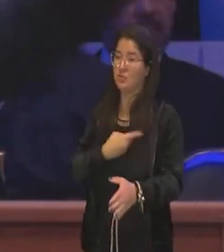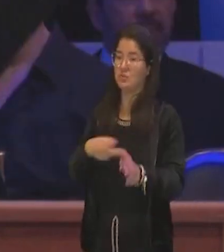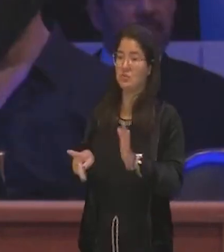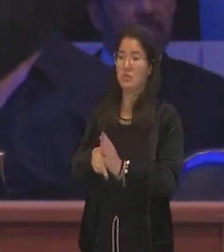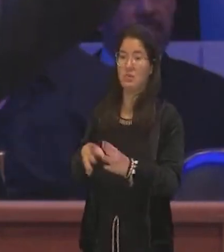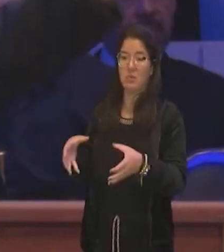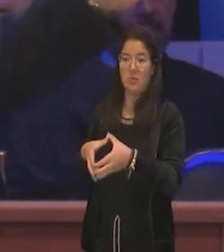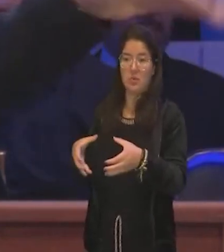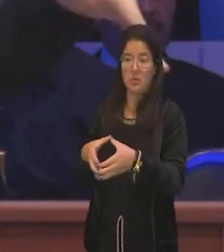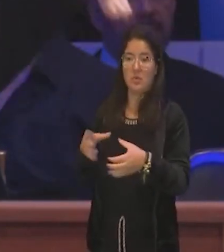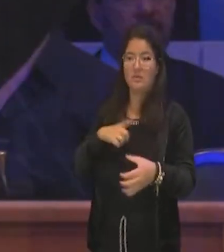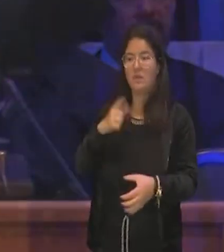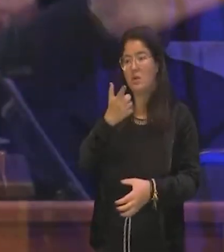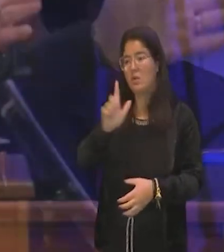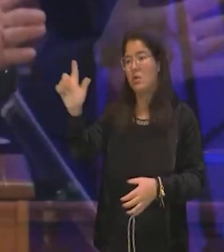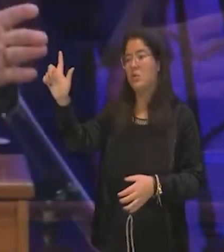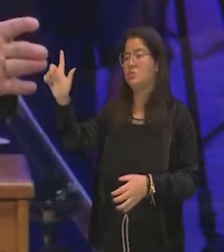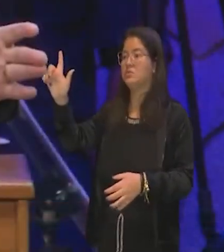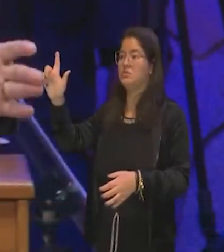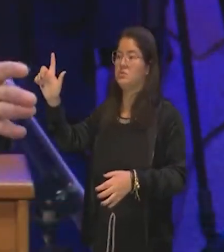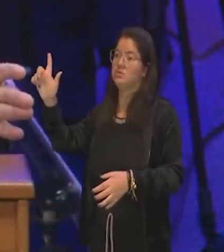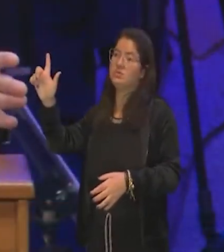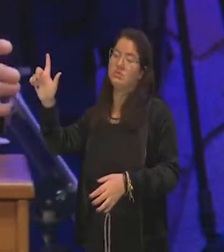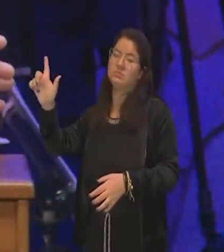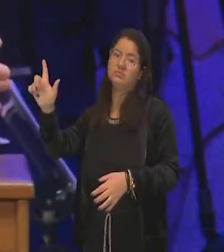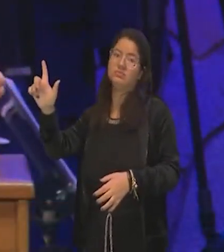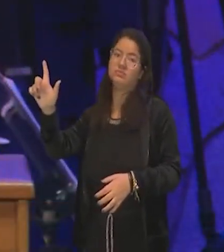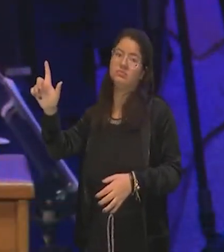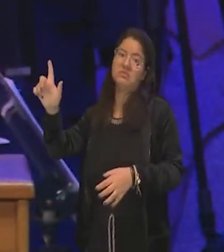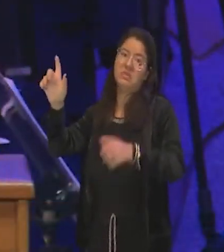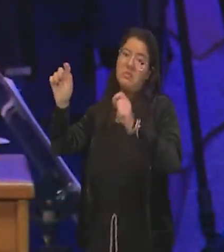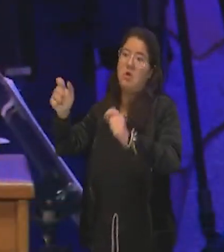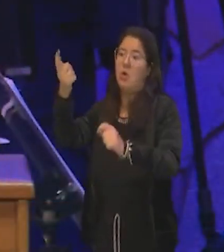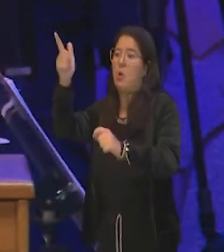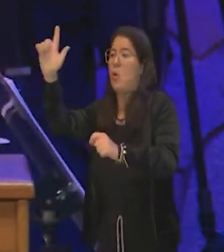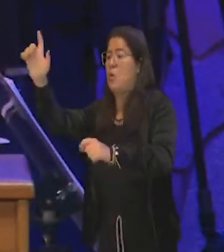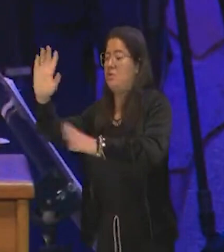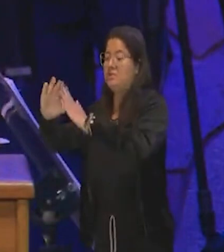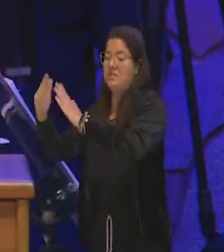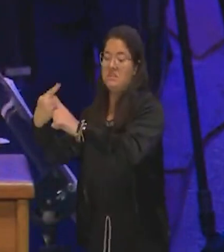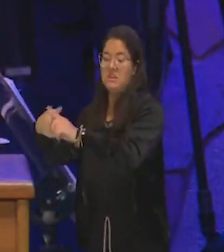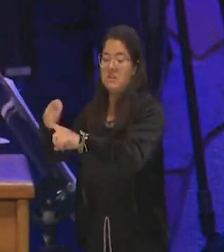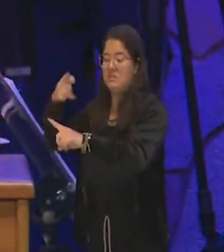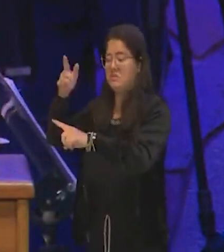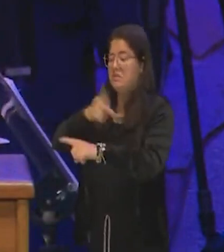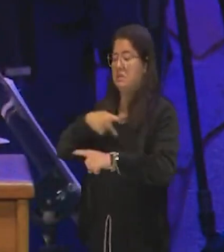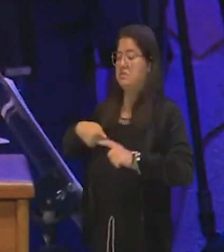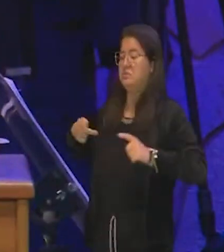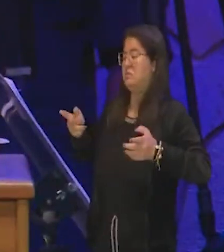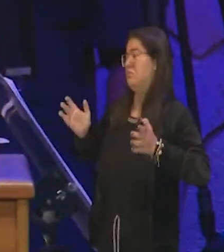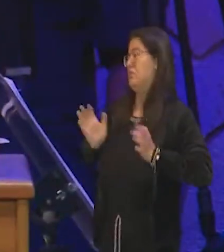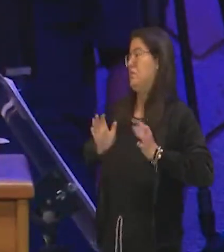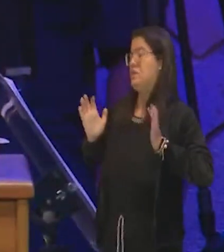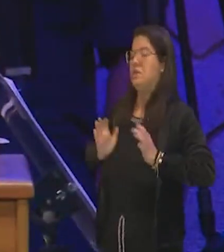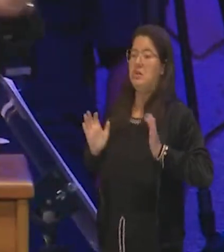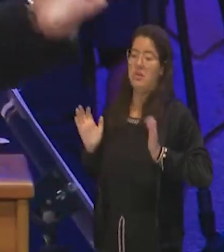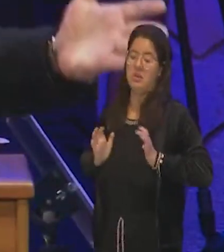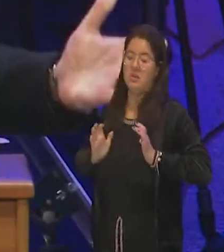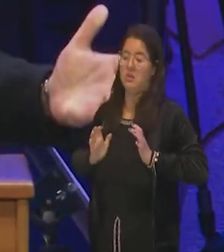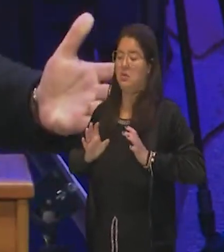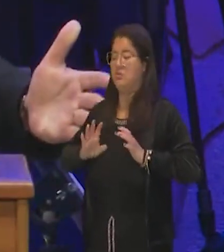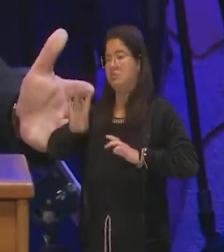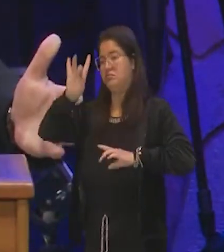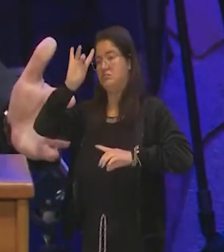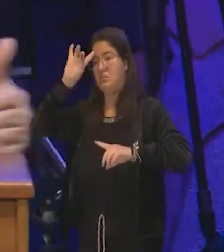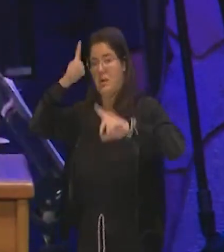existem outras igrejas que pode ser que alguém enriqueça, pode ser que em outras denominações alguém enriqueça, seja dono disso, dono